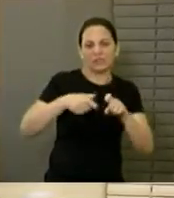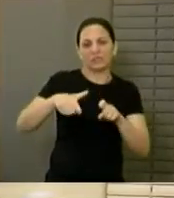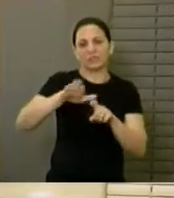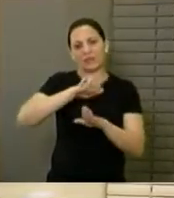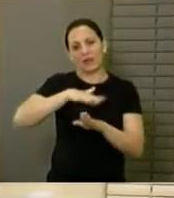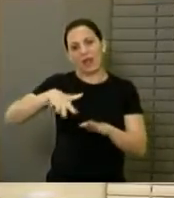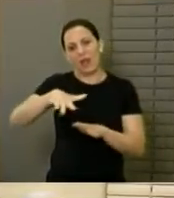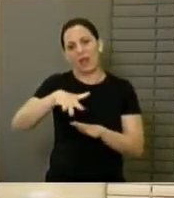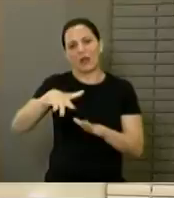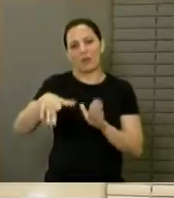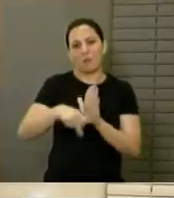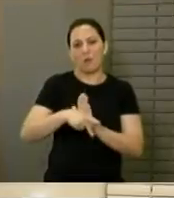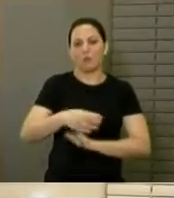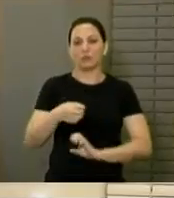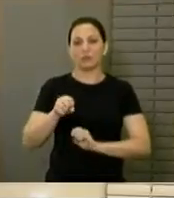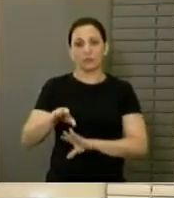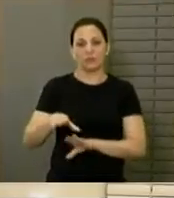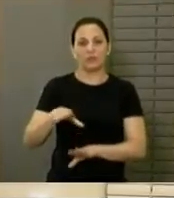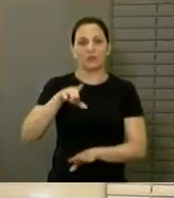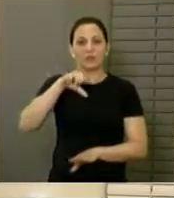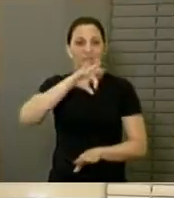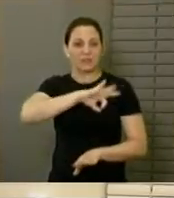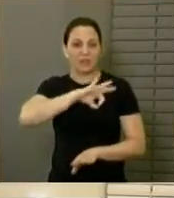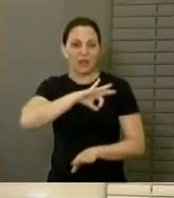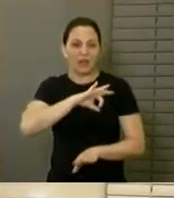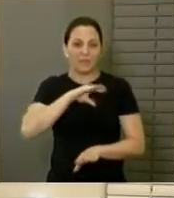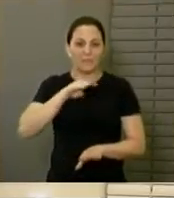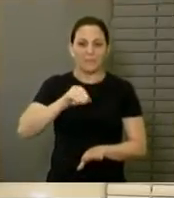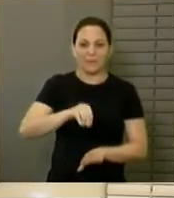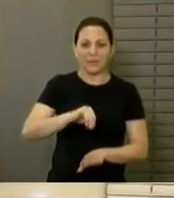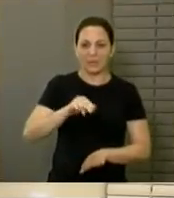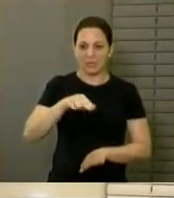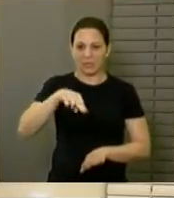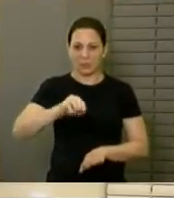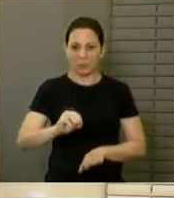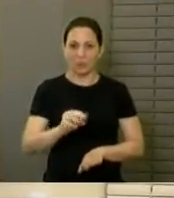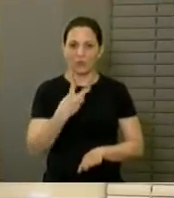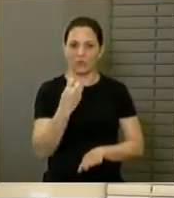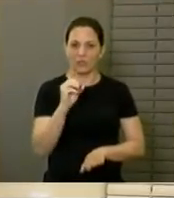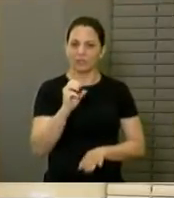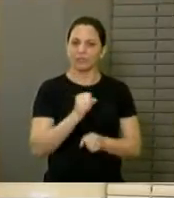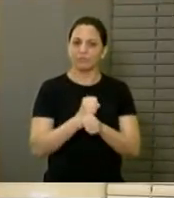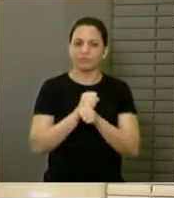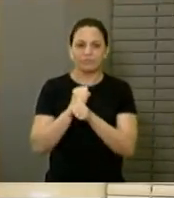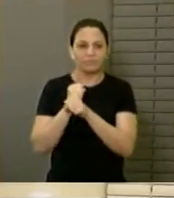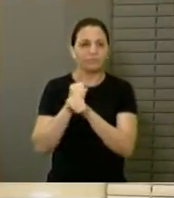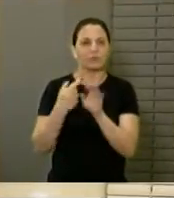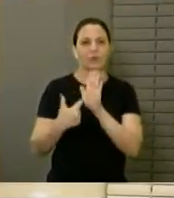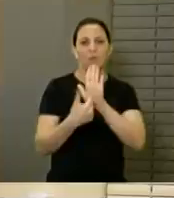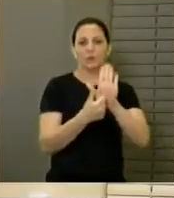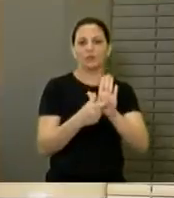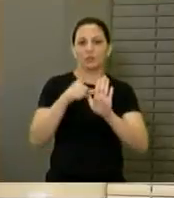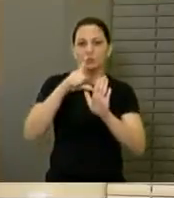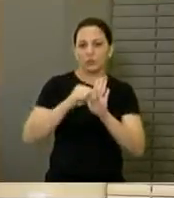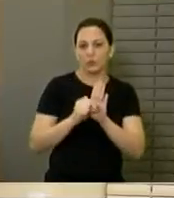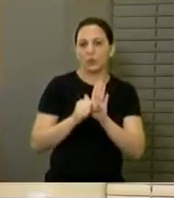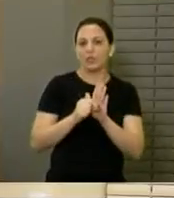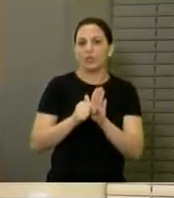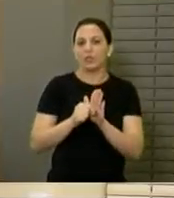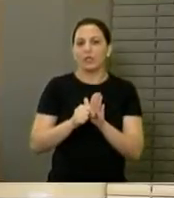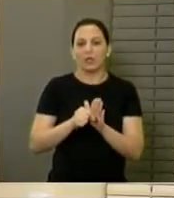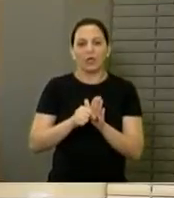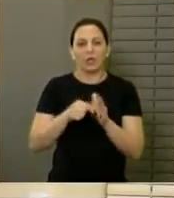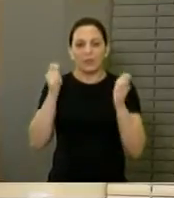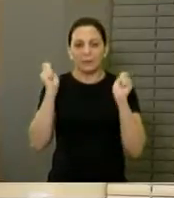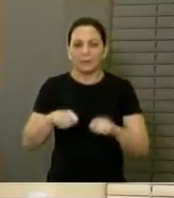Por fim, o salário mínimo. Ficar sem reajuste real por 20 anos significaria reduzir o poder de compra do trabalhador de